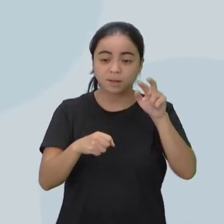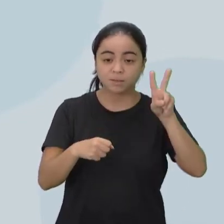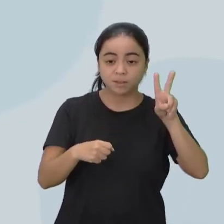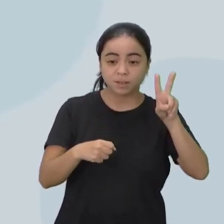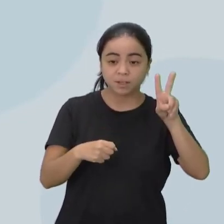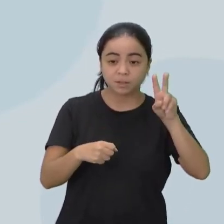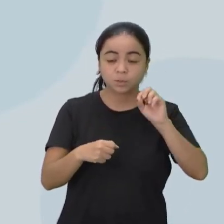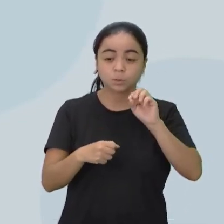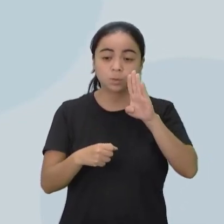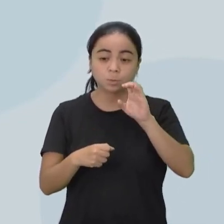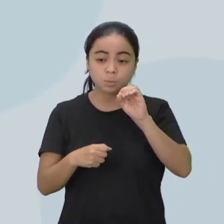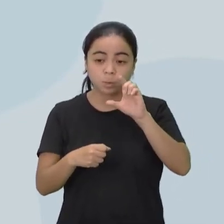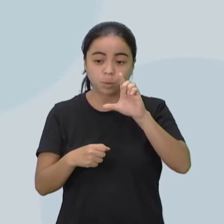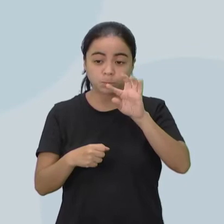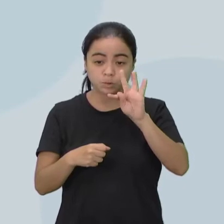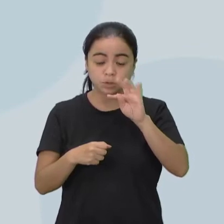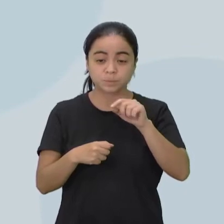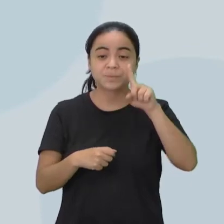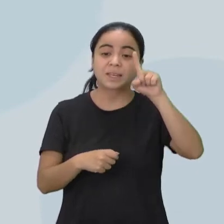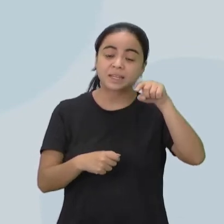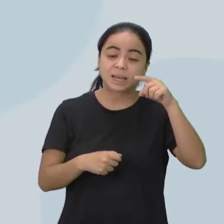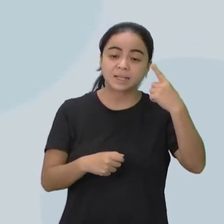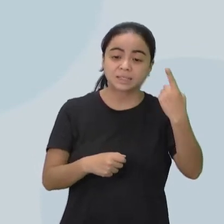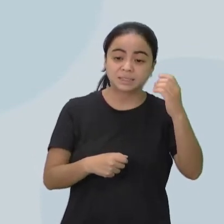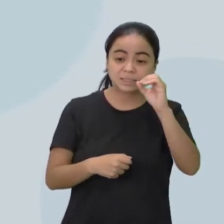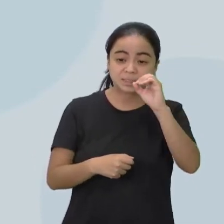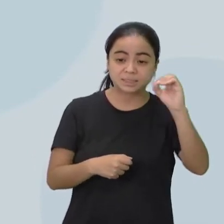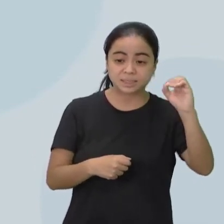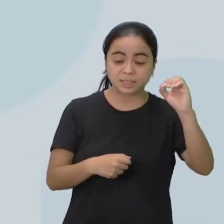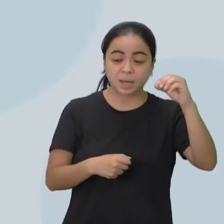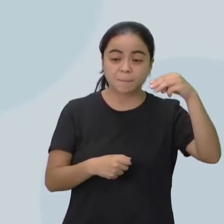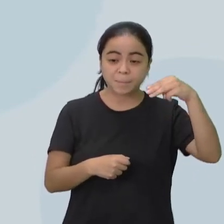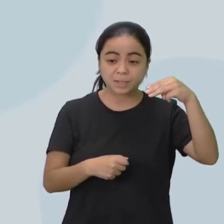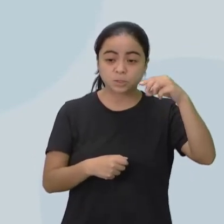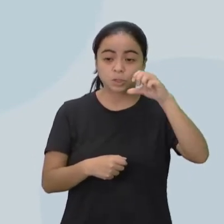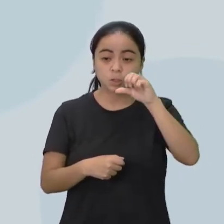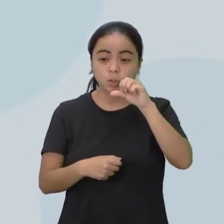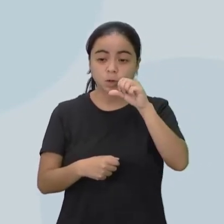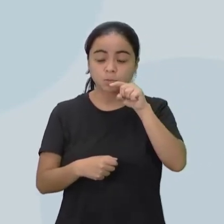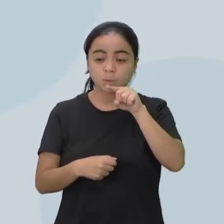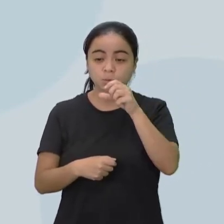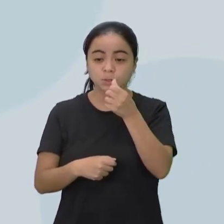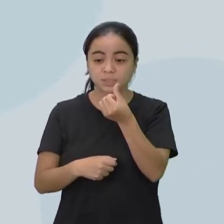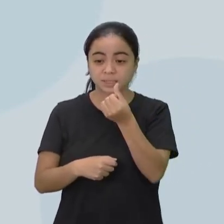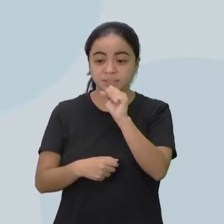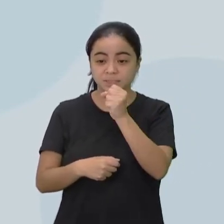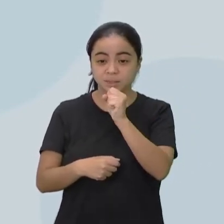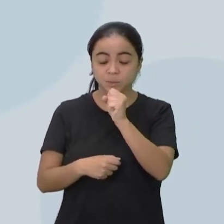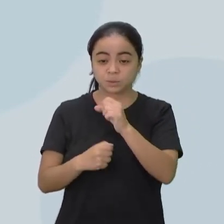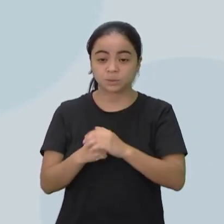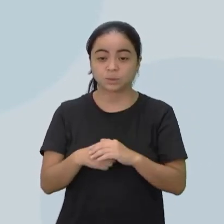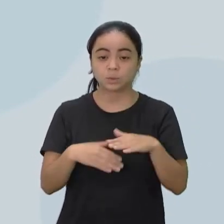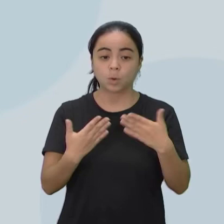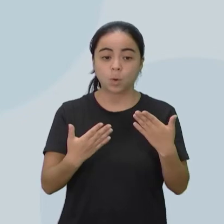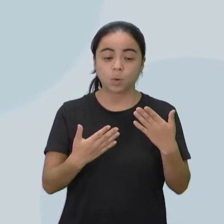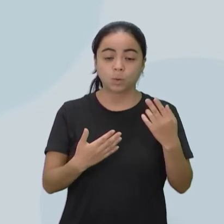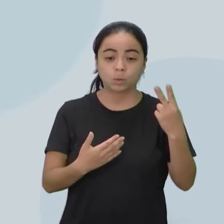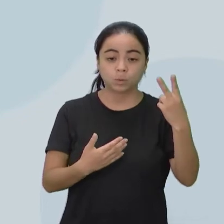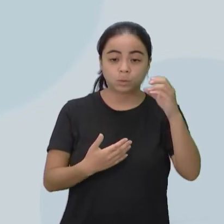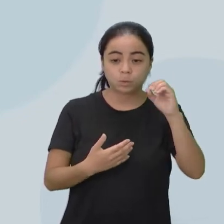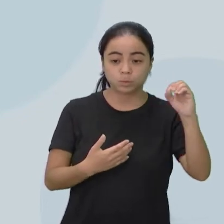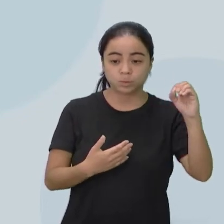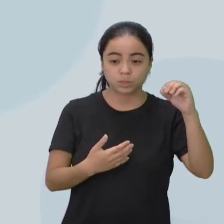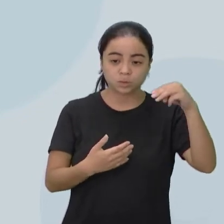do Eisenbolt, que é 100 metros em 9,6 segundos, né? Ou 200 metros no dobro do